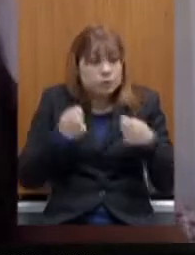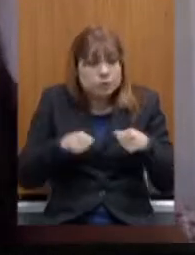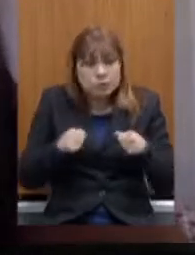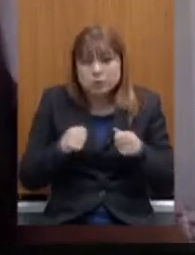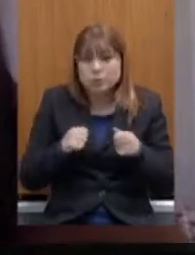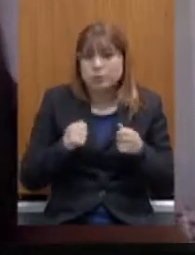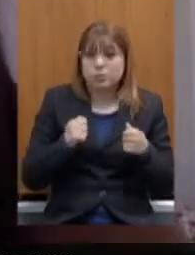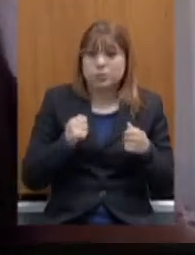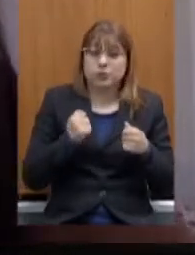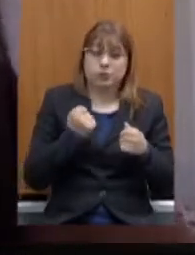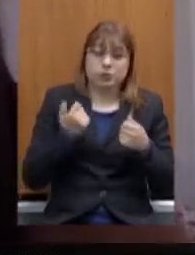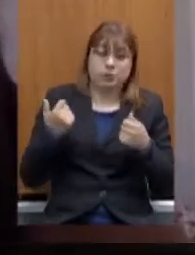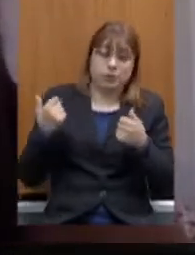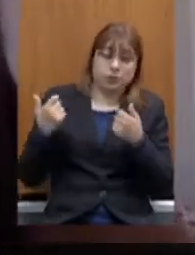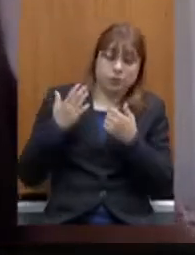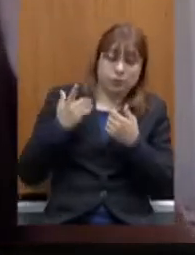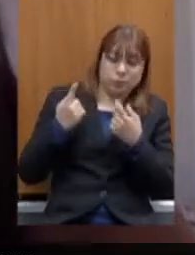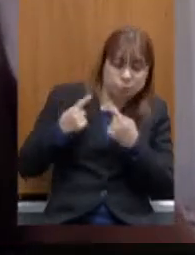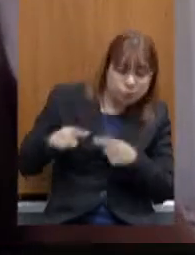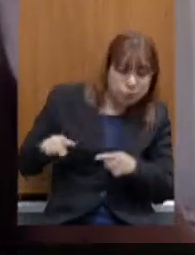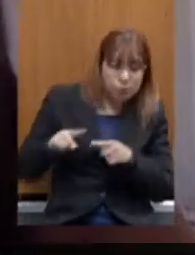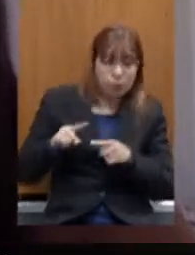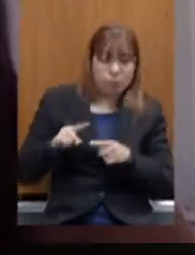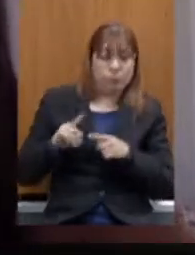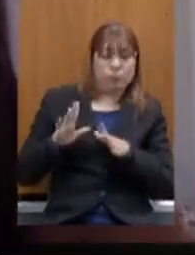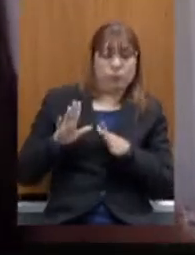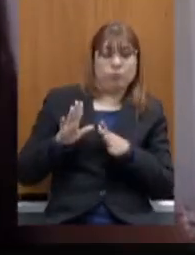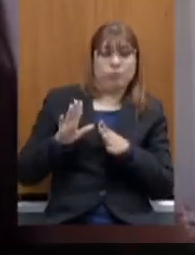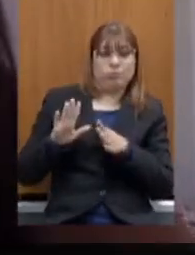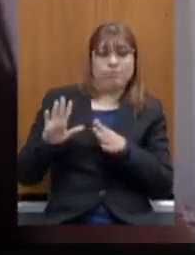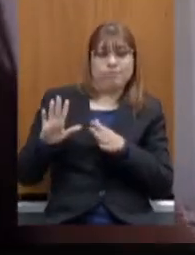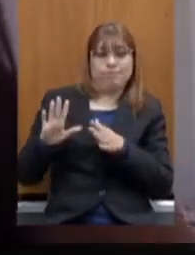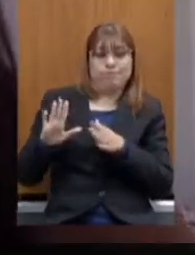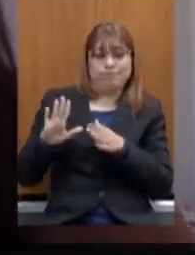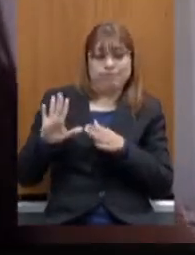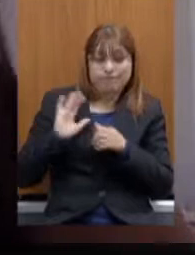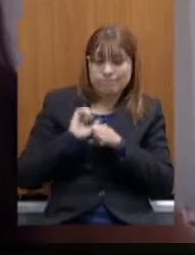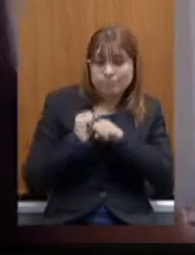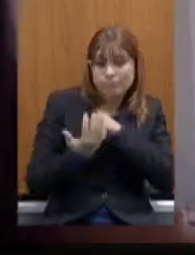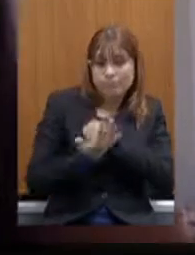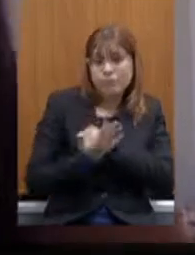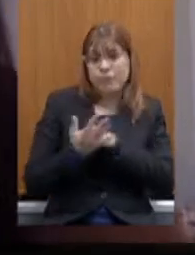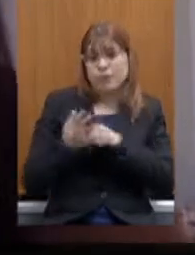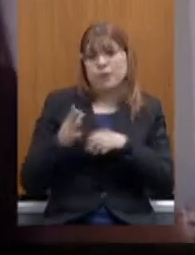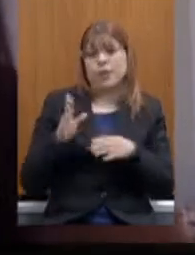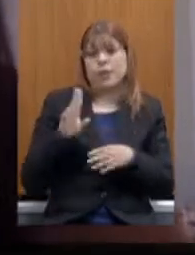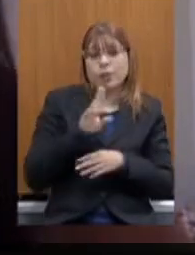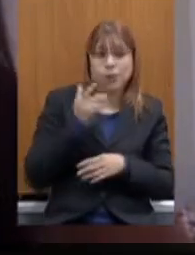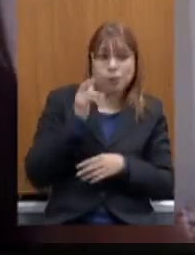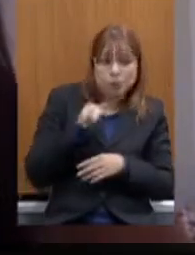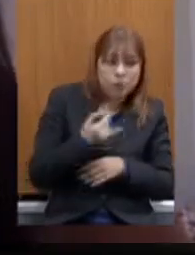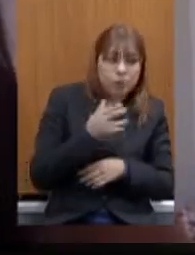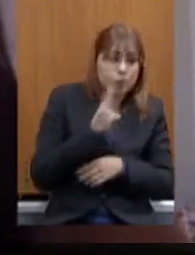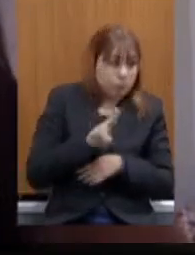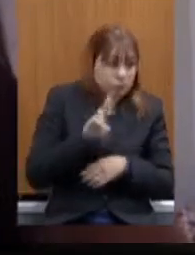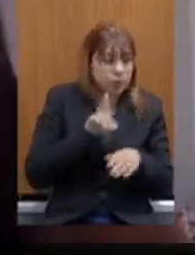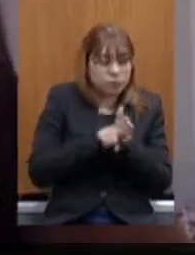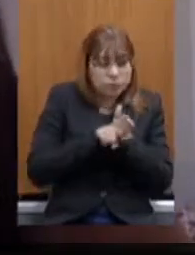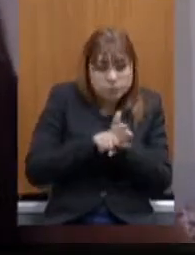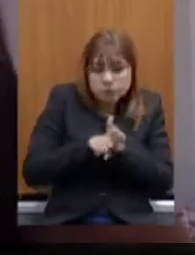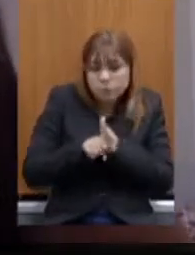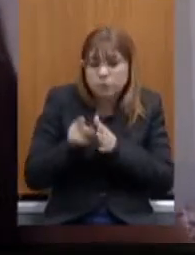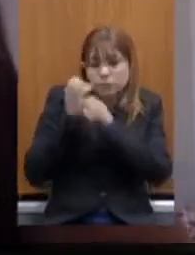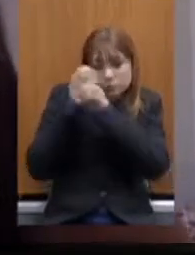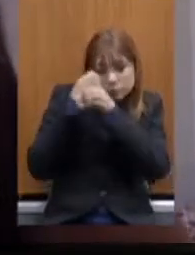né a cor verde e através das nossas pesquisas né e nesse momento eu tenho que fazer uma discussão